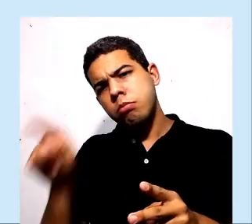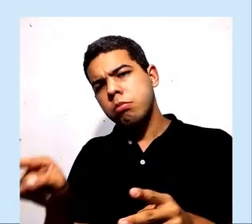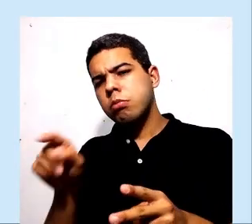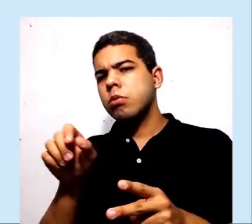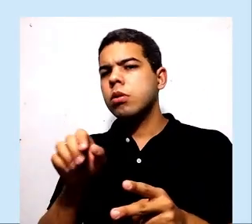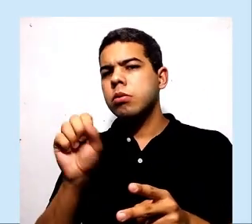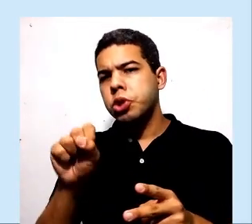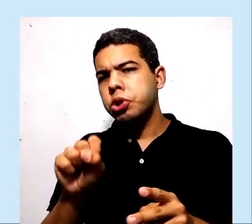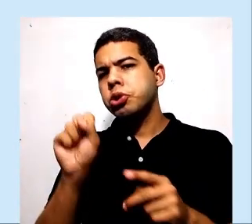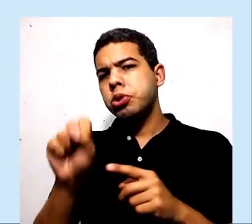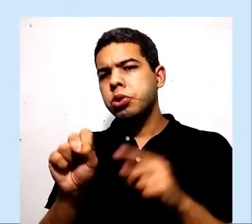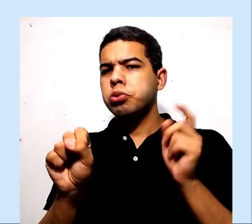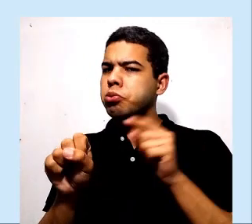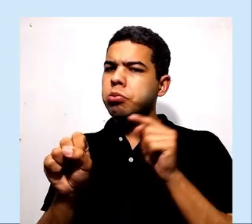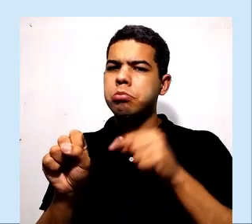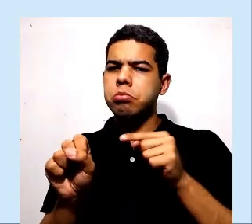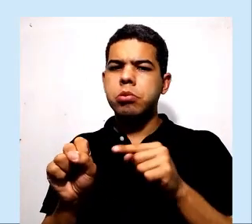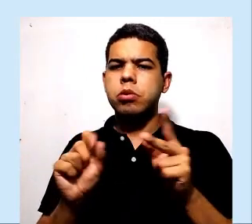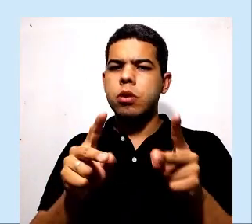você vai recorrendo.